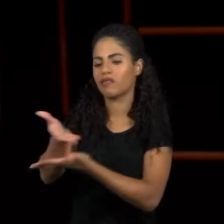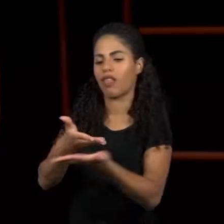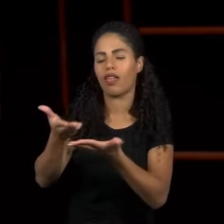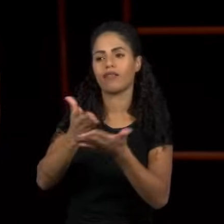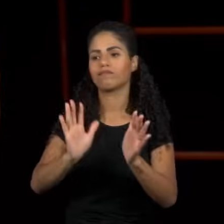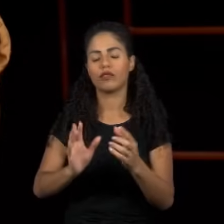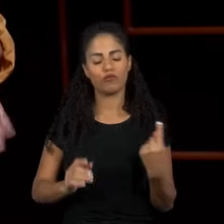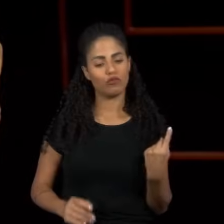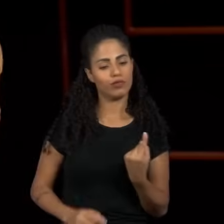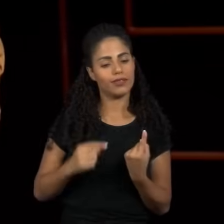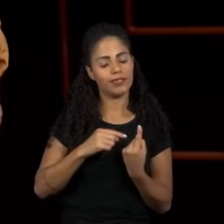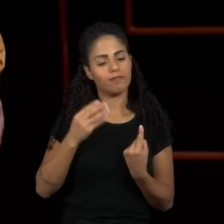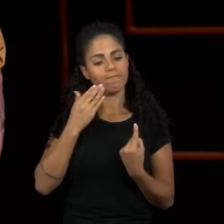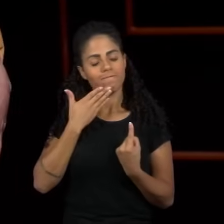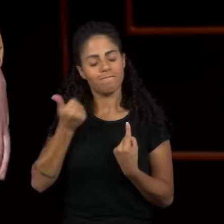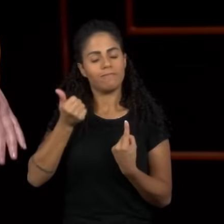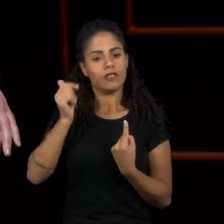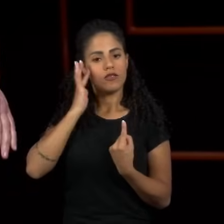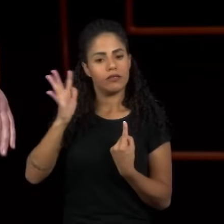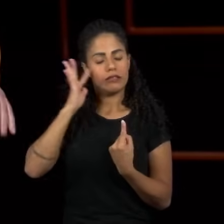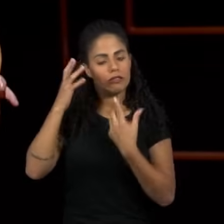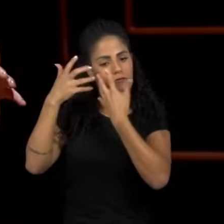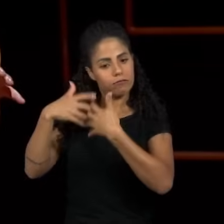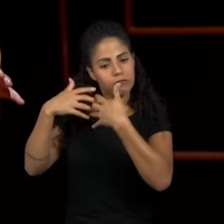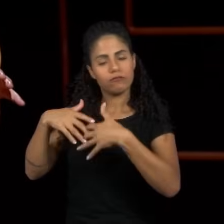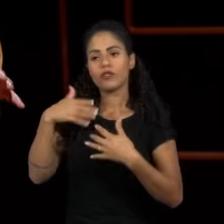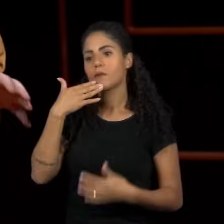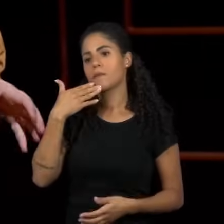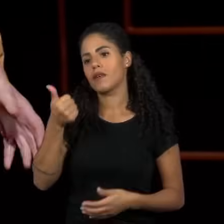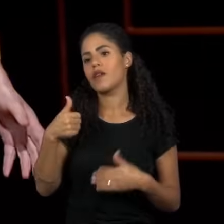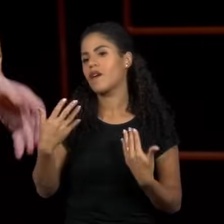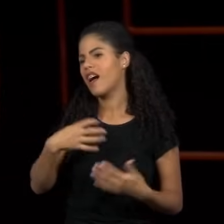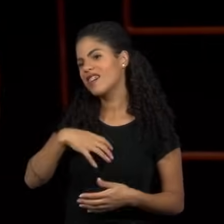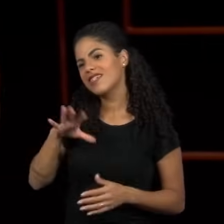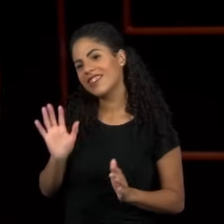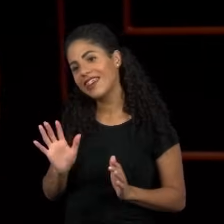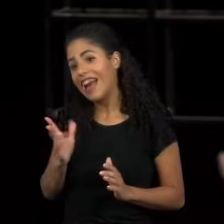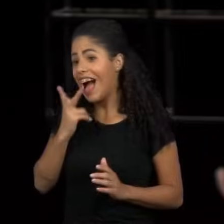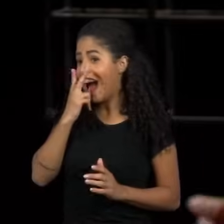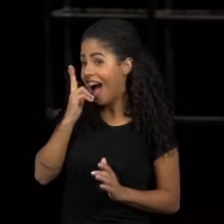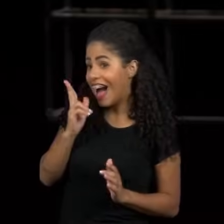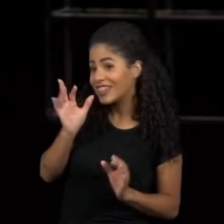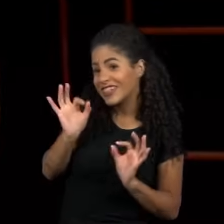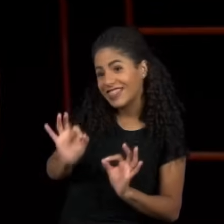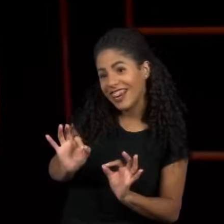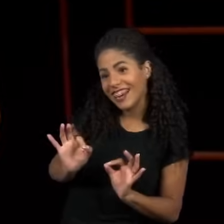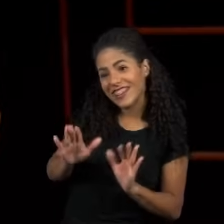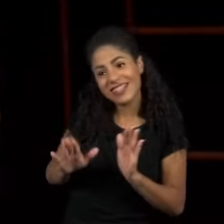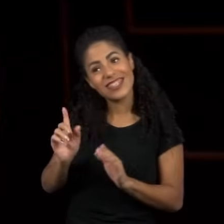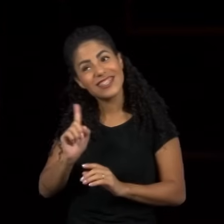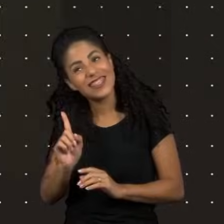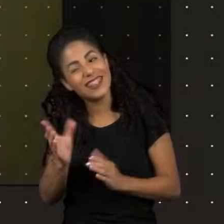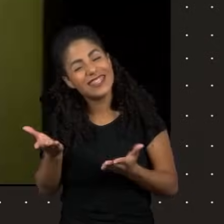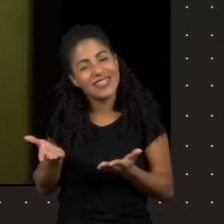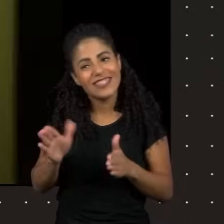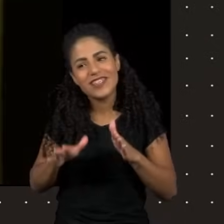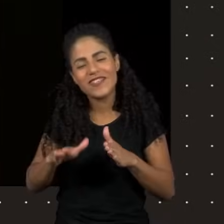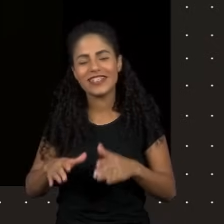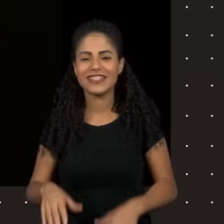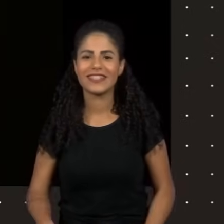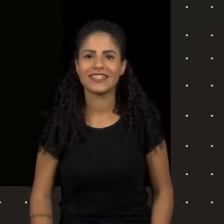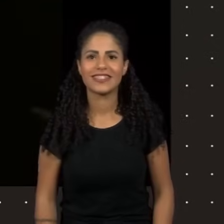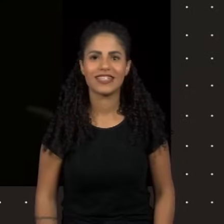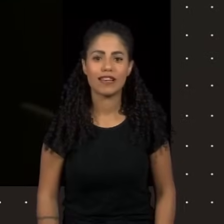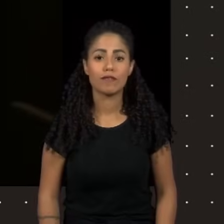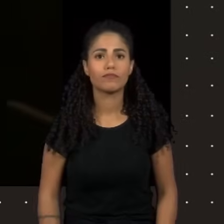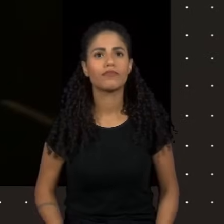o mais claro ali, mais visível. Não sei, por aí. Às vezes dá certo, às vezes não dá. Tem algo a ver